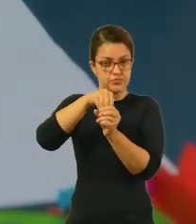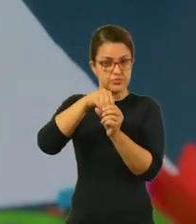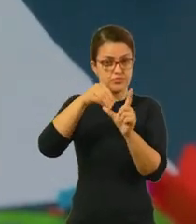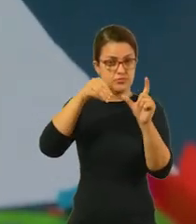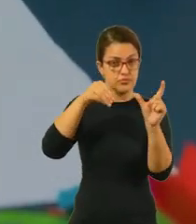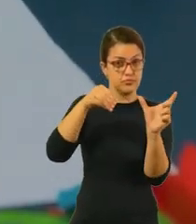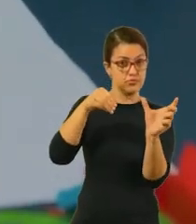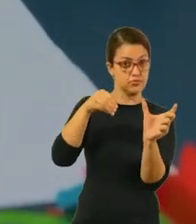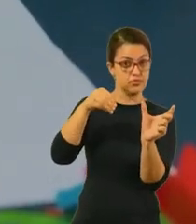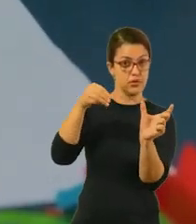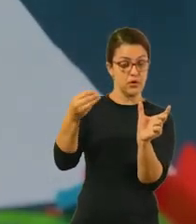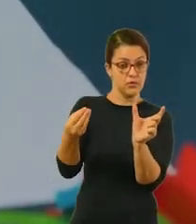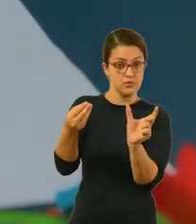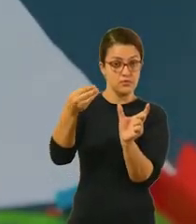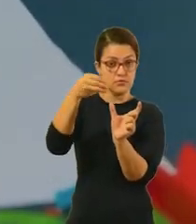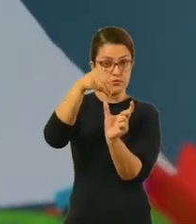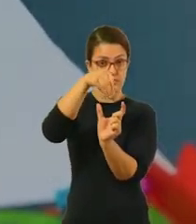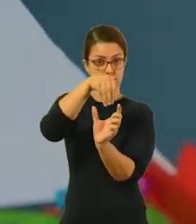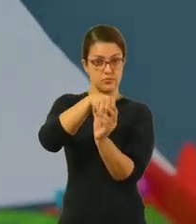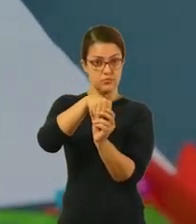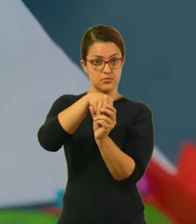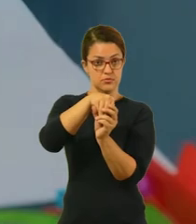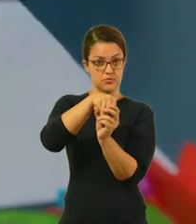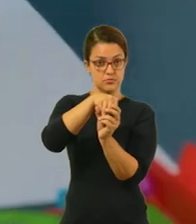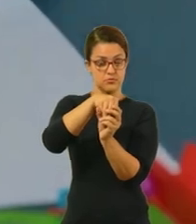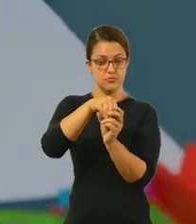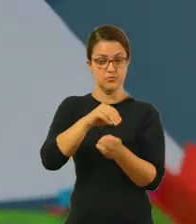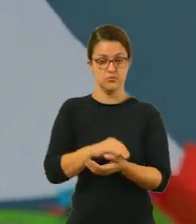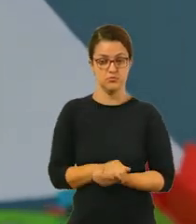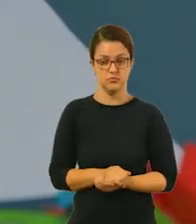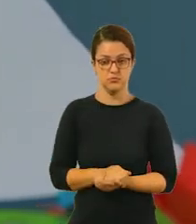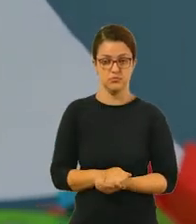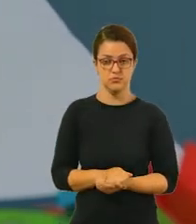a bonequinha maior.